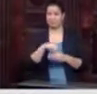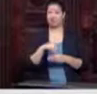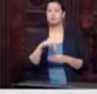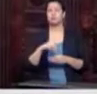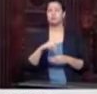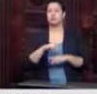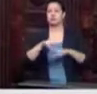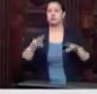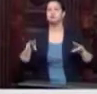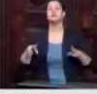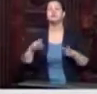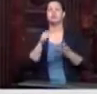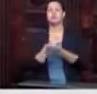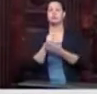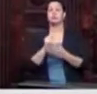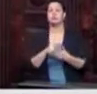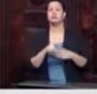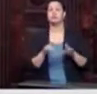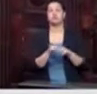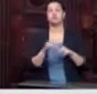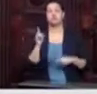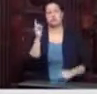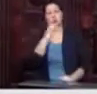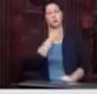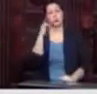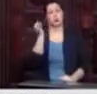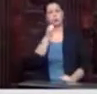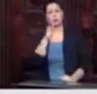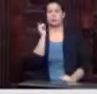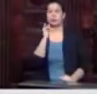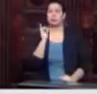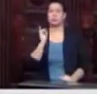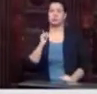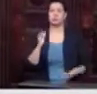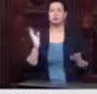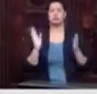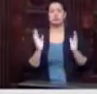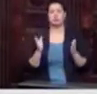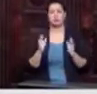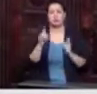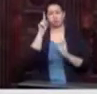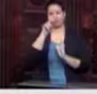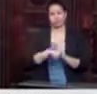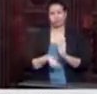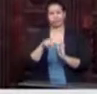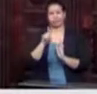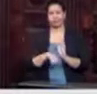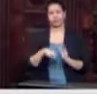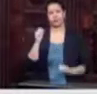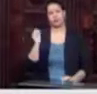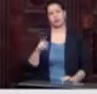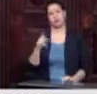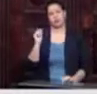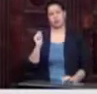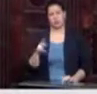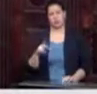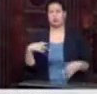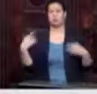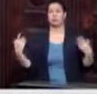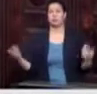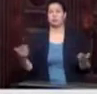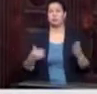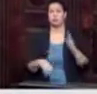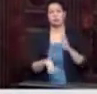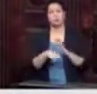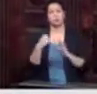as contribuições, já automaticamente jogando para baixo o valor da aposentadoria. Então, primeiro